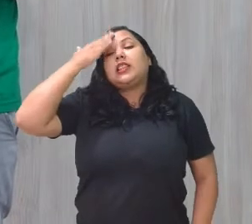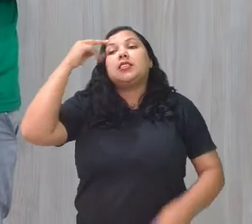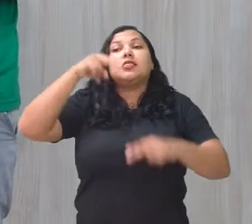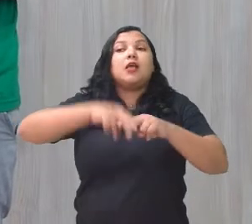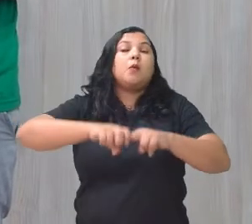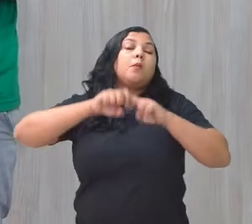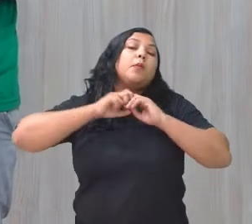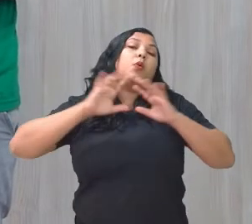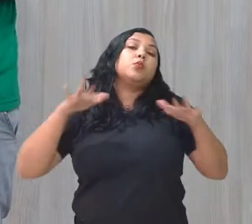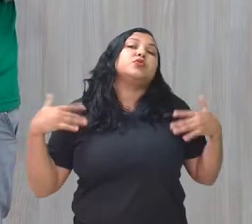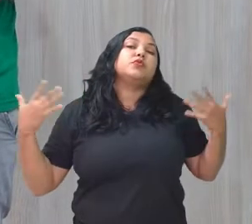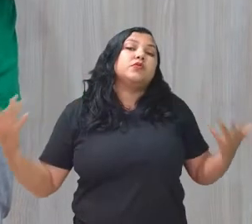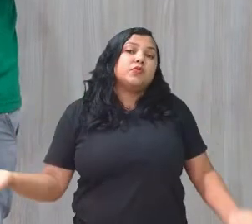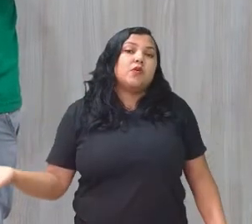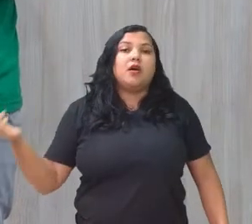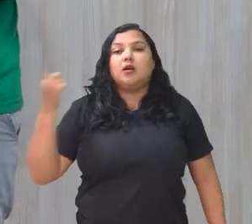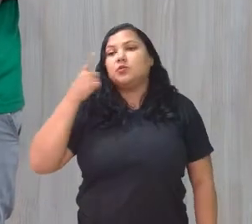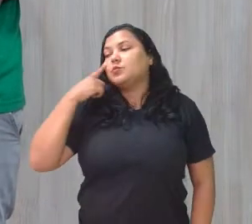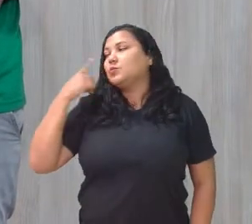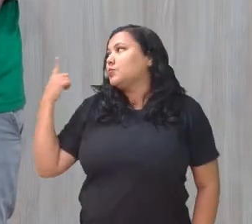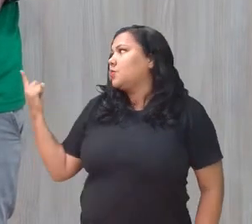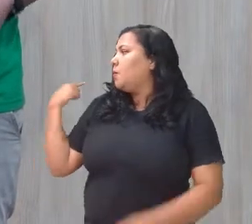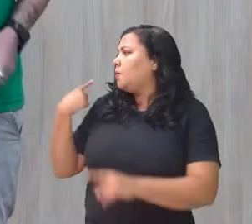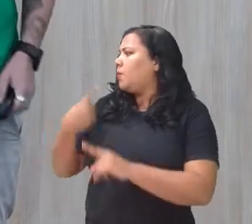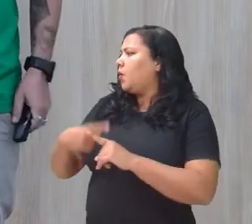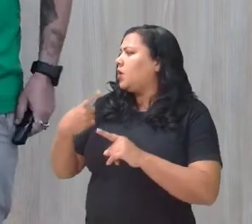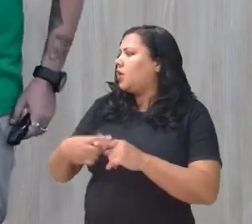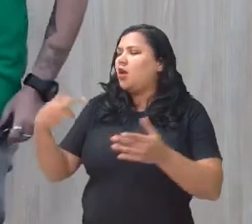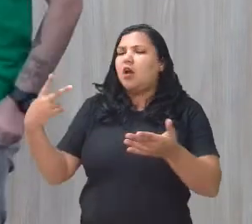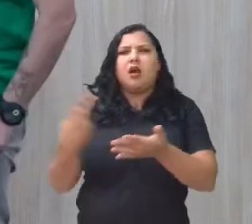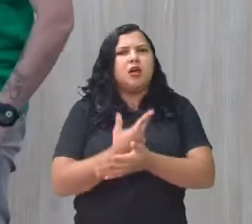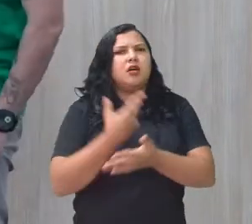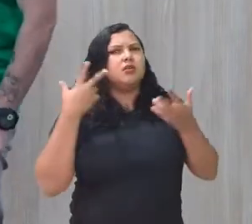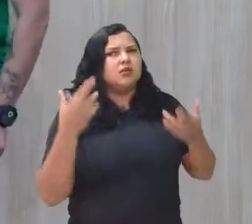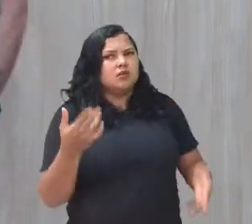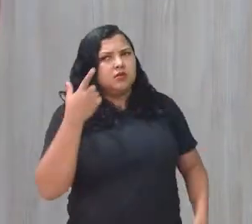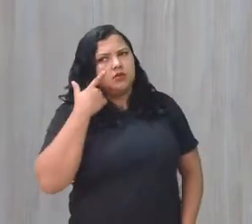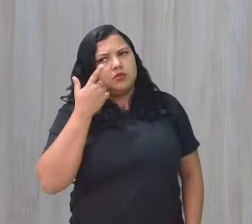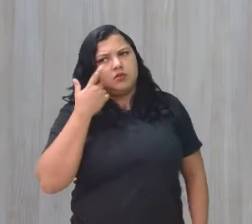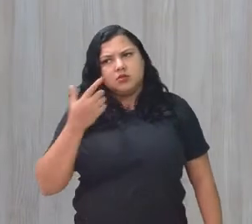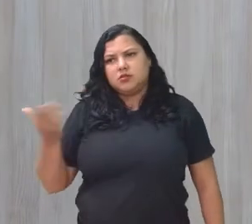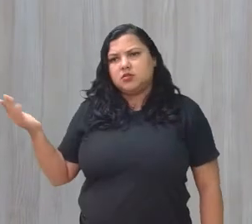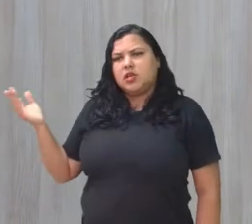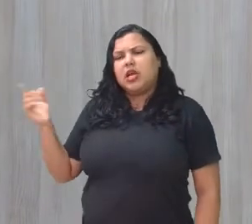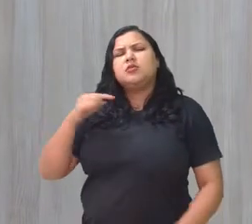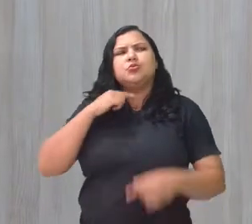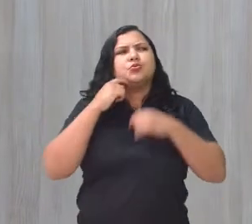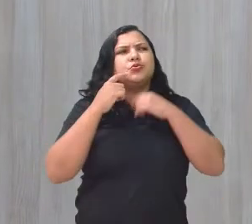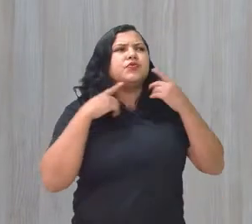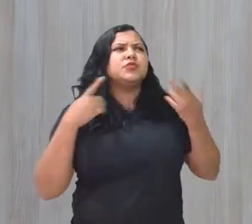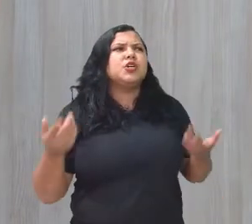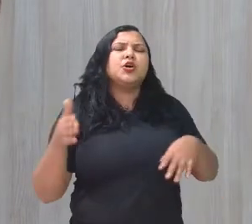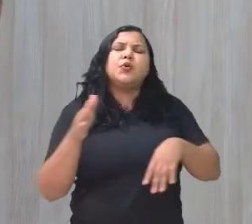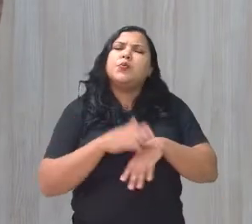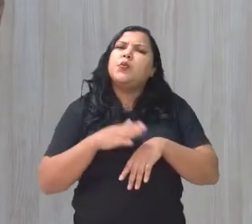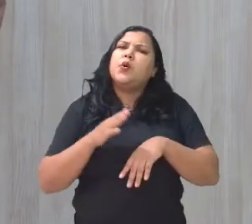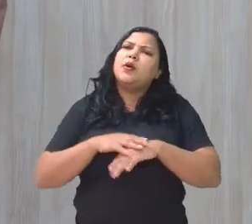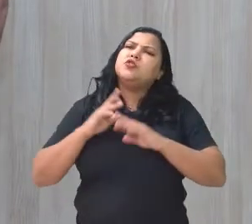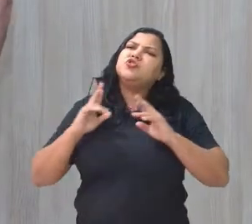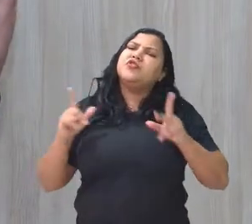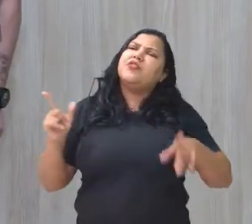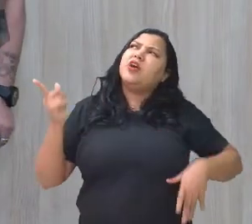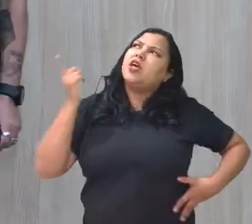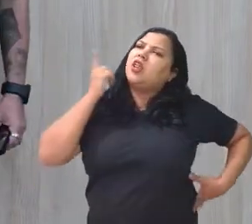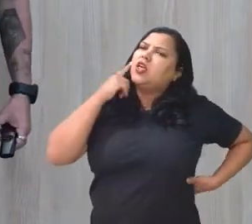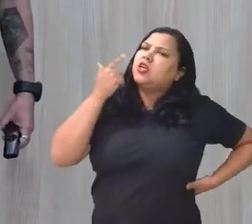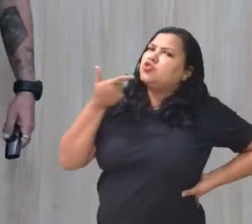é daquela forma, tá certo? Porque funciona com aquele símbolo ali, tá bom? E a dúvida é, e quando não forem esses